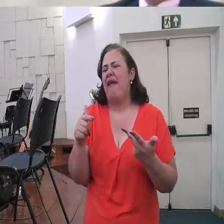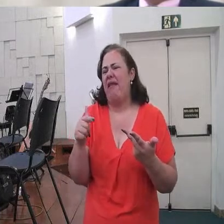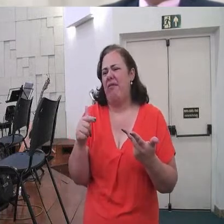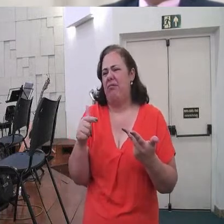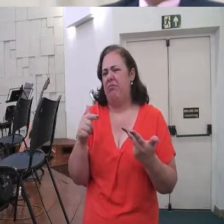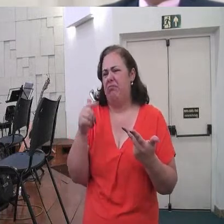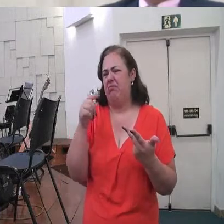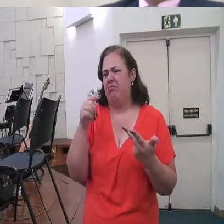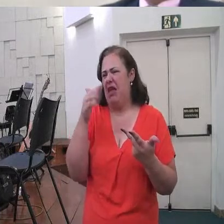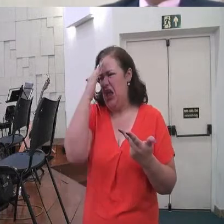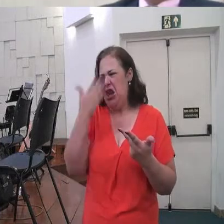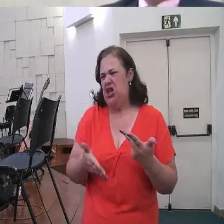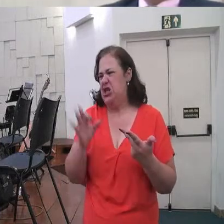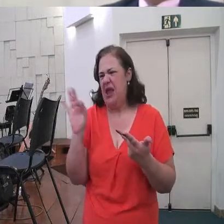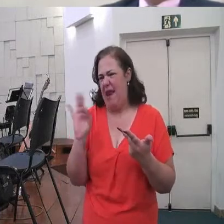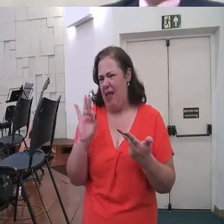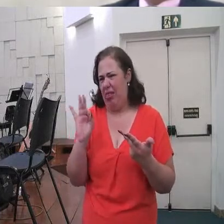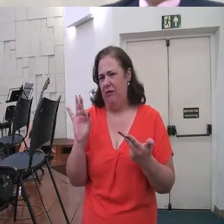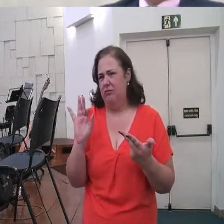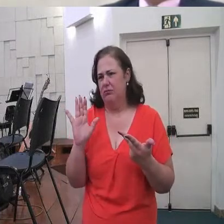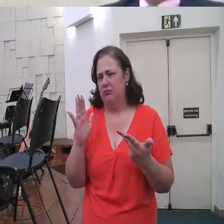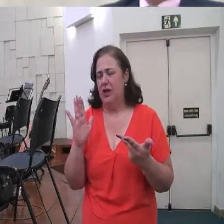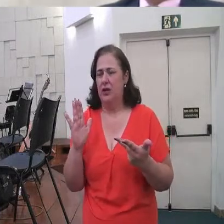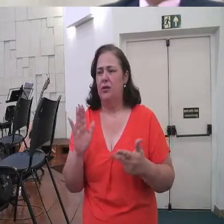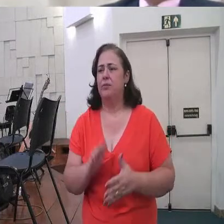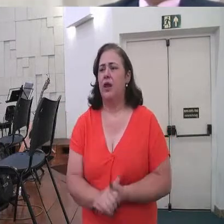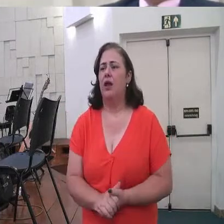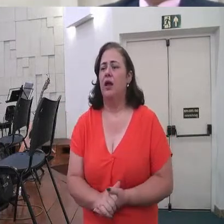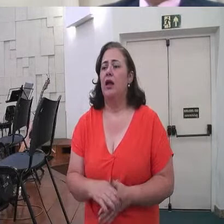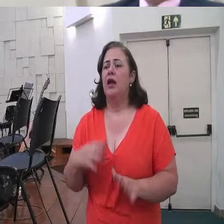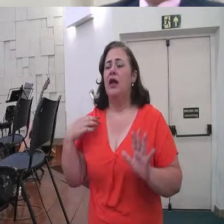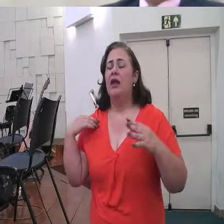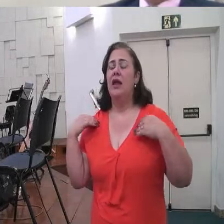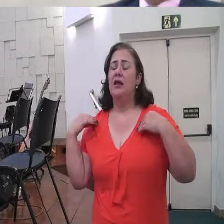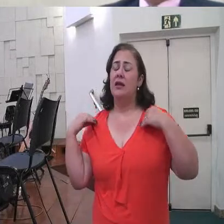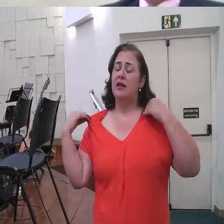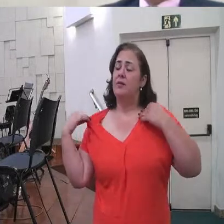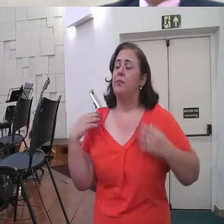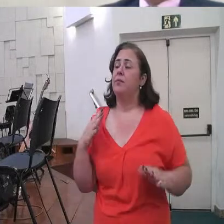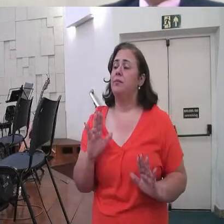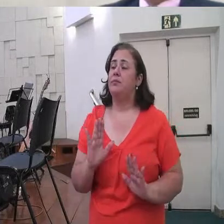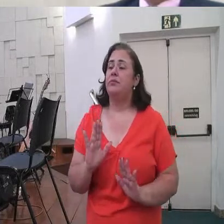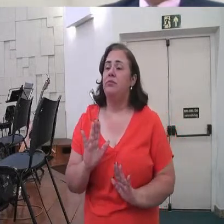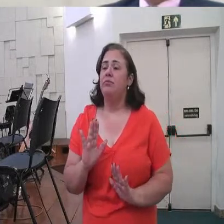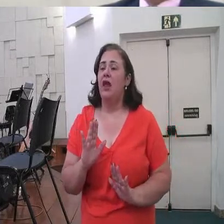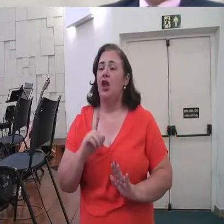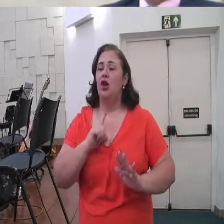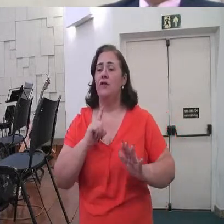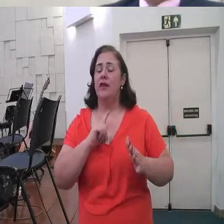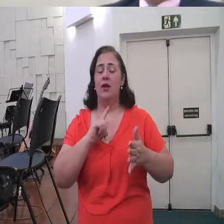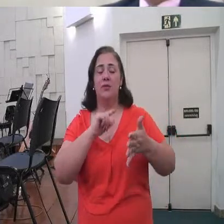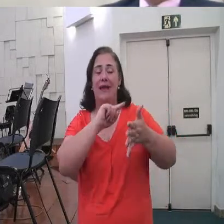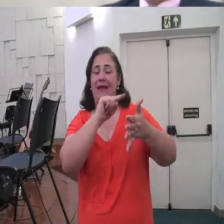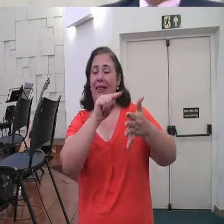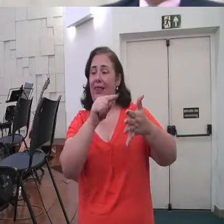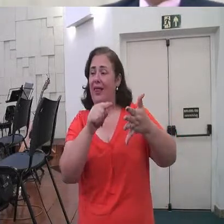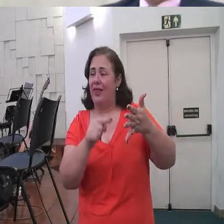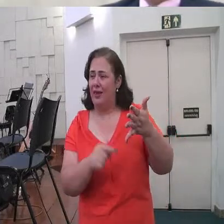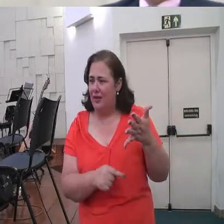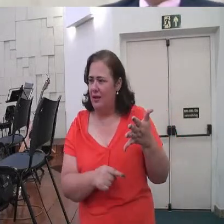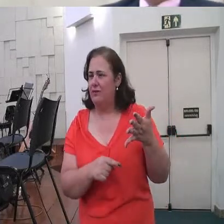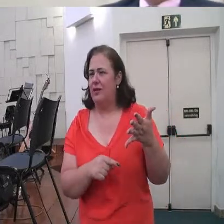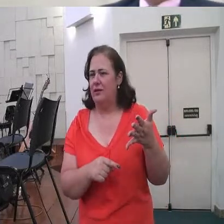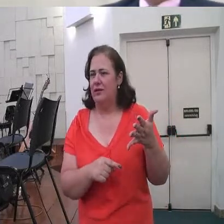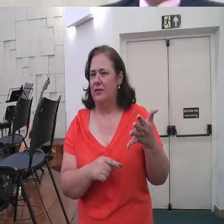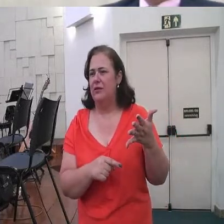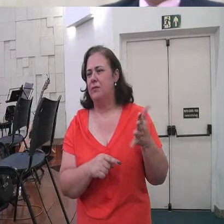restante, 92%, está aí subdividido dentro desta estatística que eu apresentei para